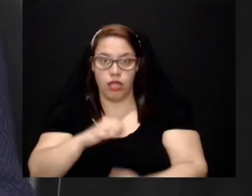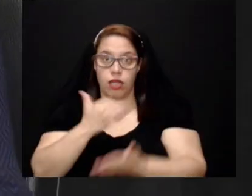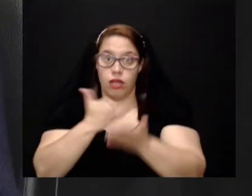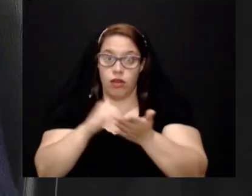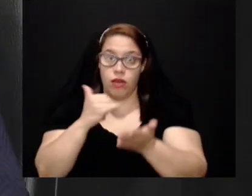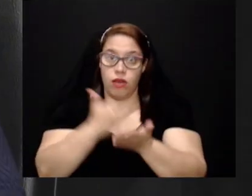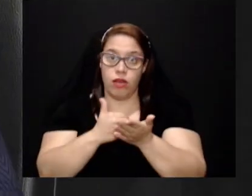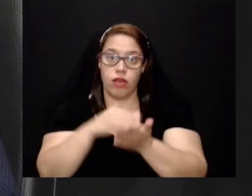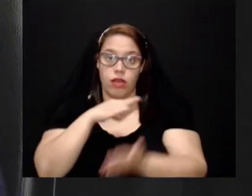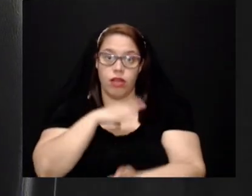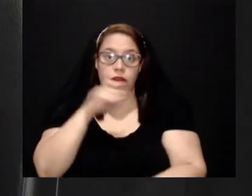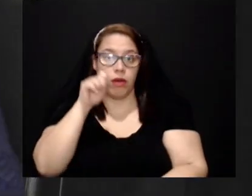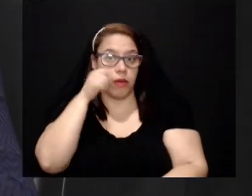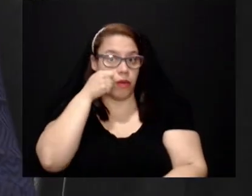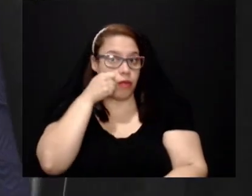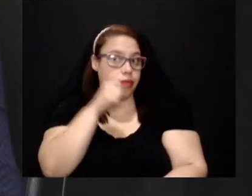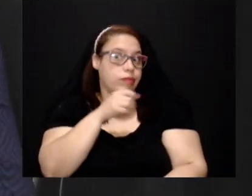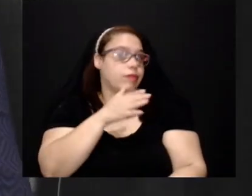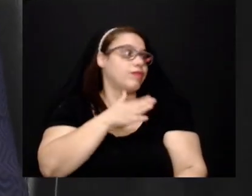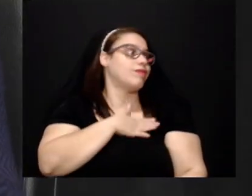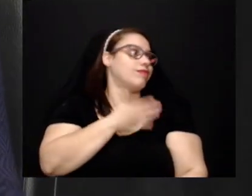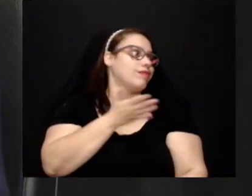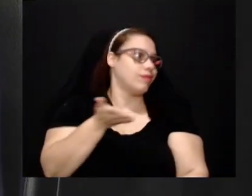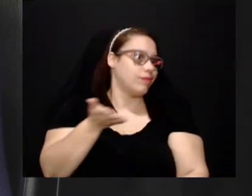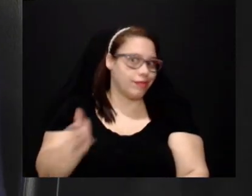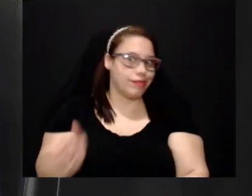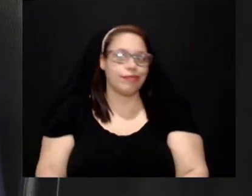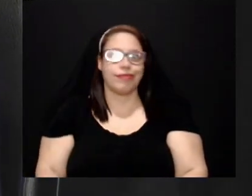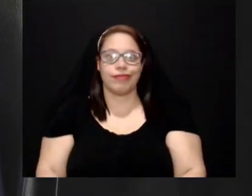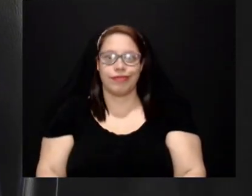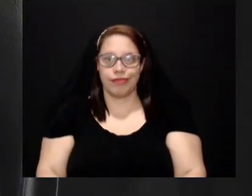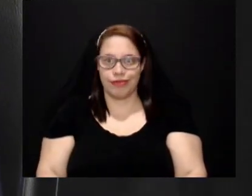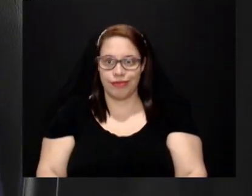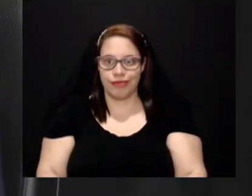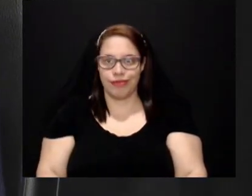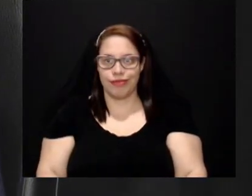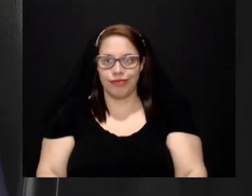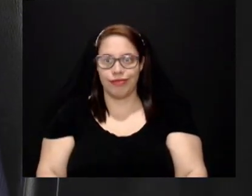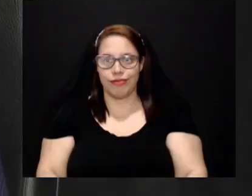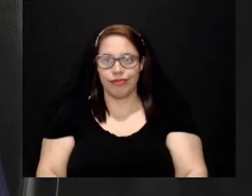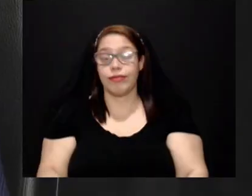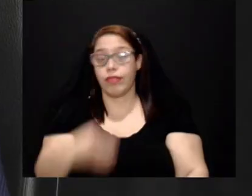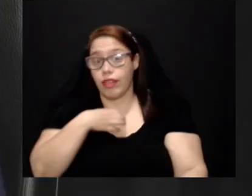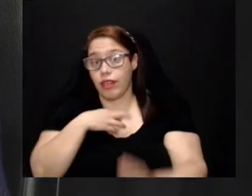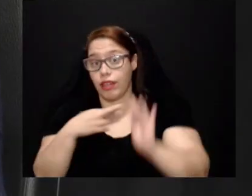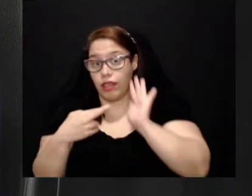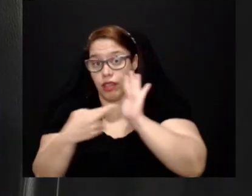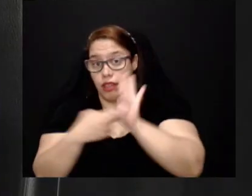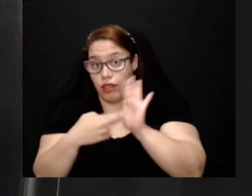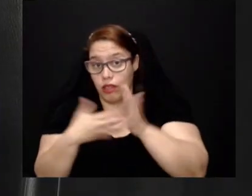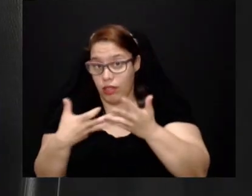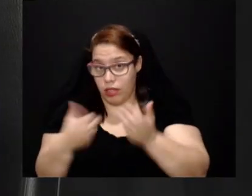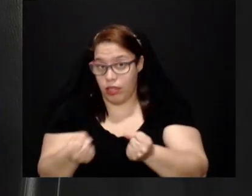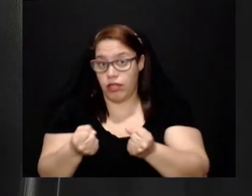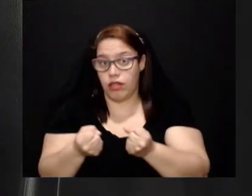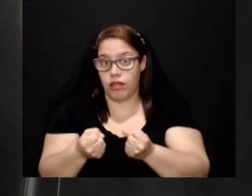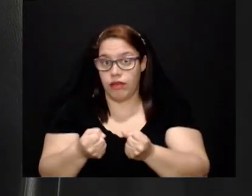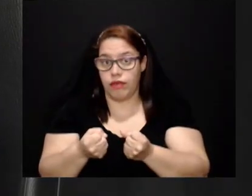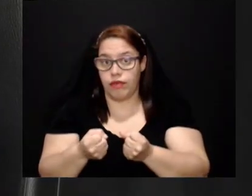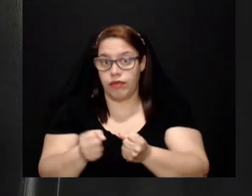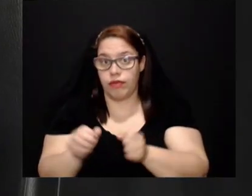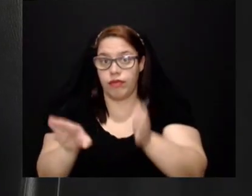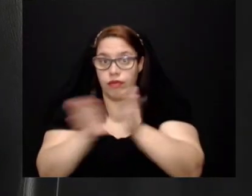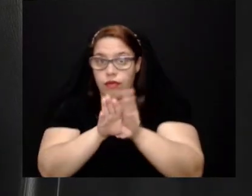negra. Minha secretária. Foi incrível, assim, você se sente representado, se sente acolhido. Porque acho que quando você chega num